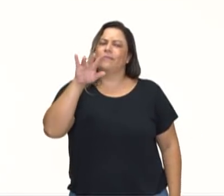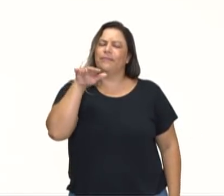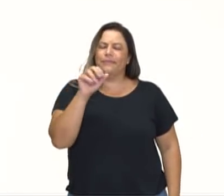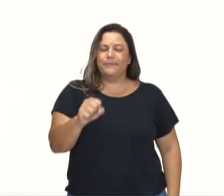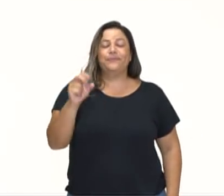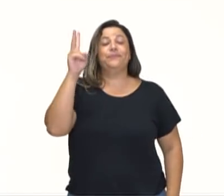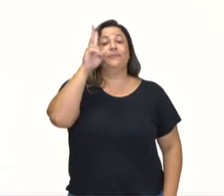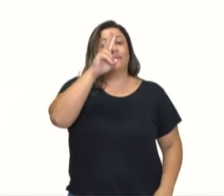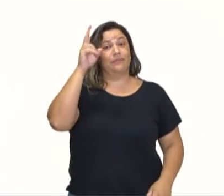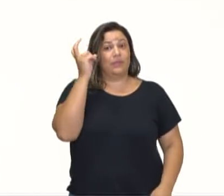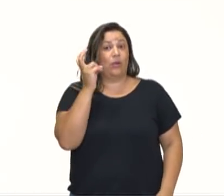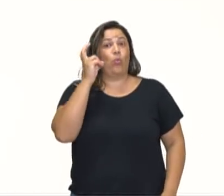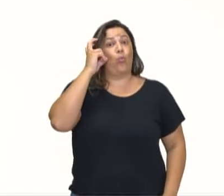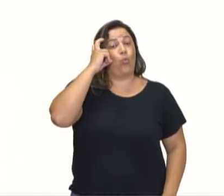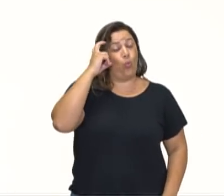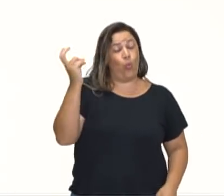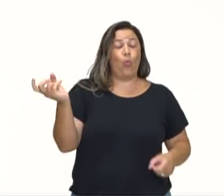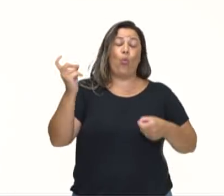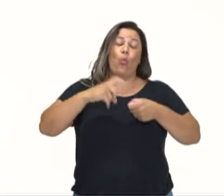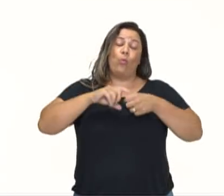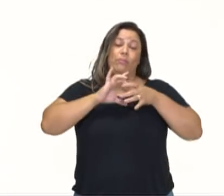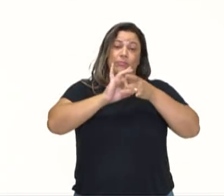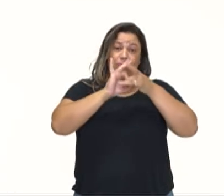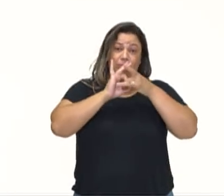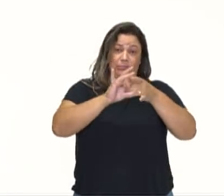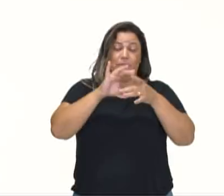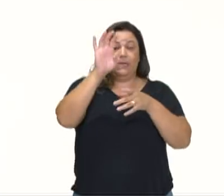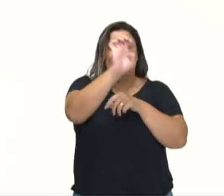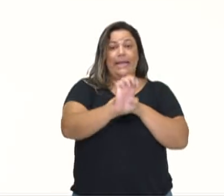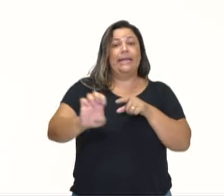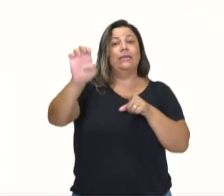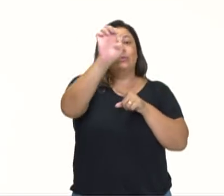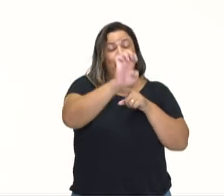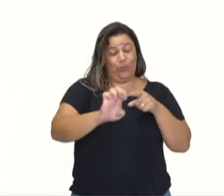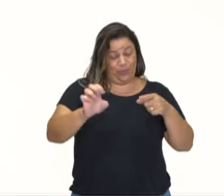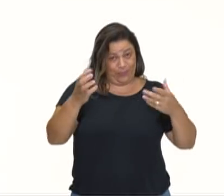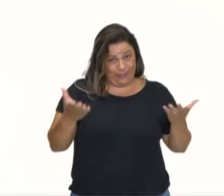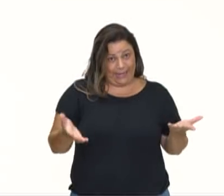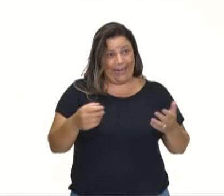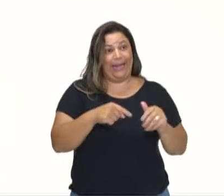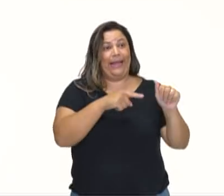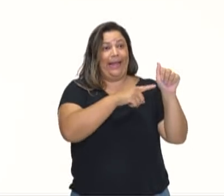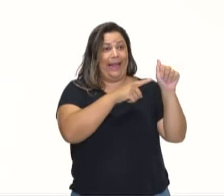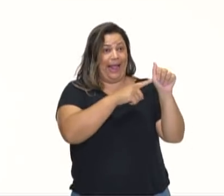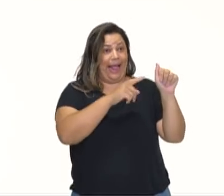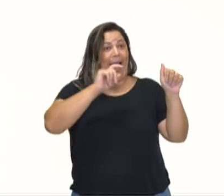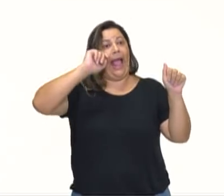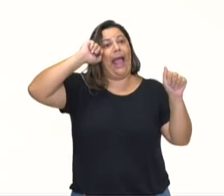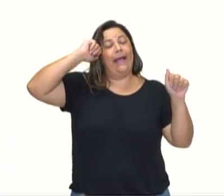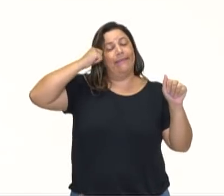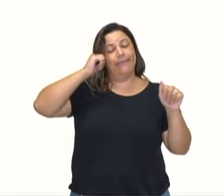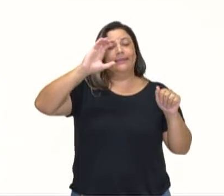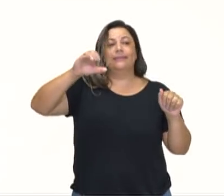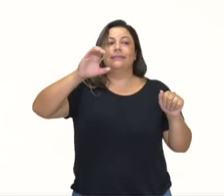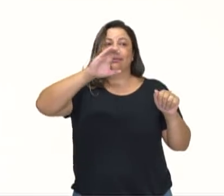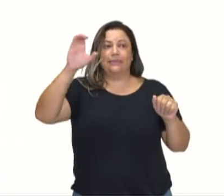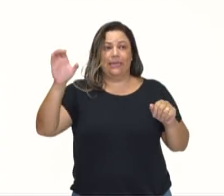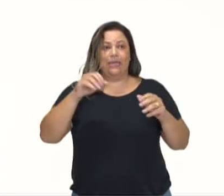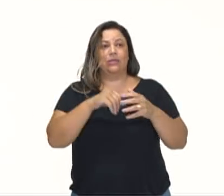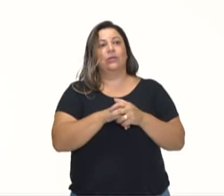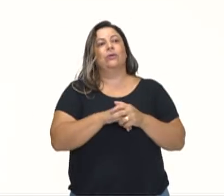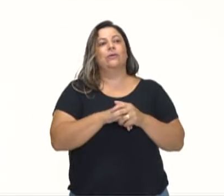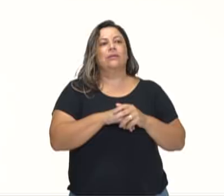une elementos da cultura europeia, letra A, africana e católica, letra B, ou indígena